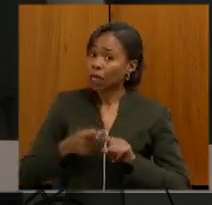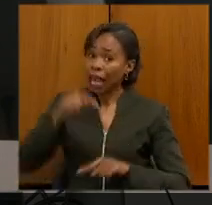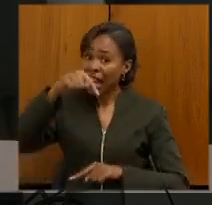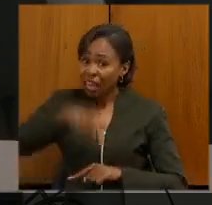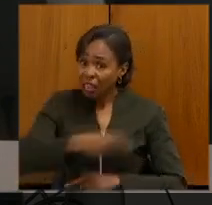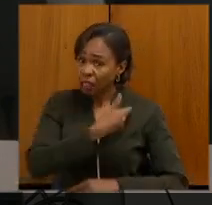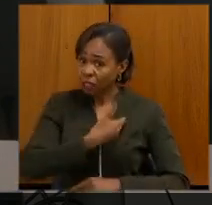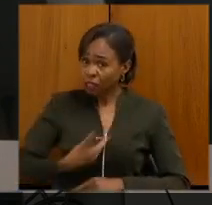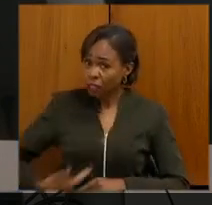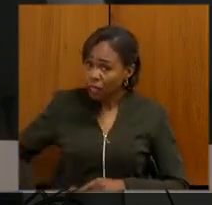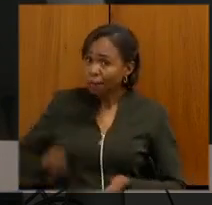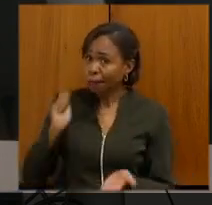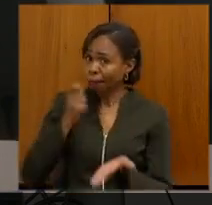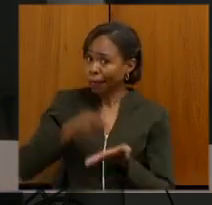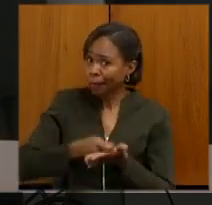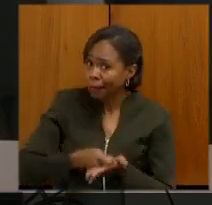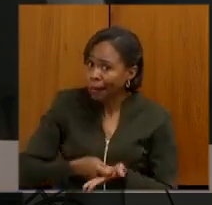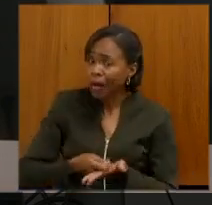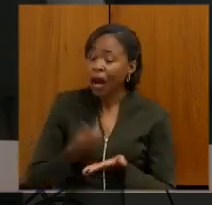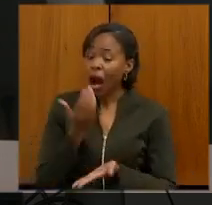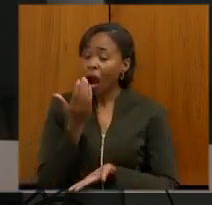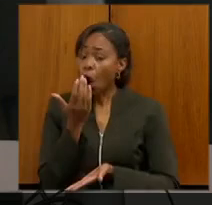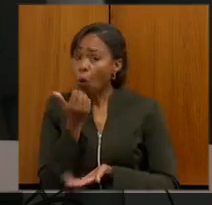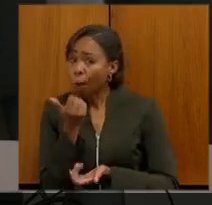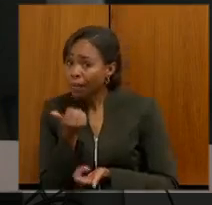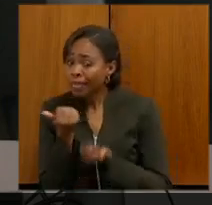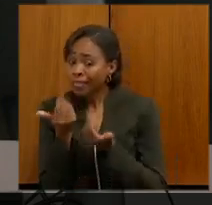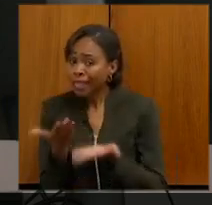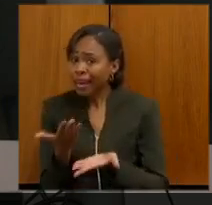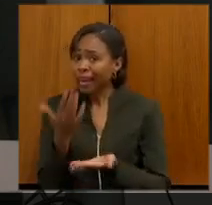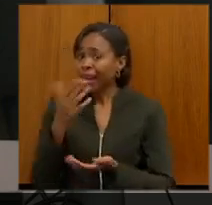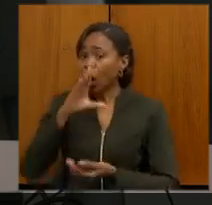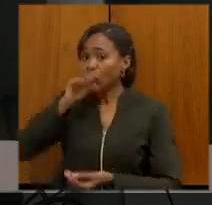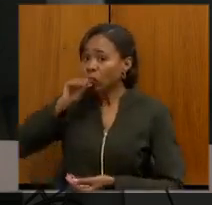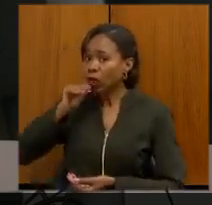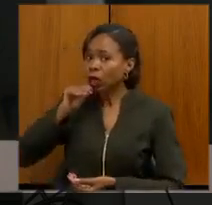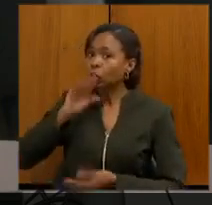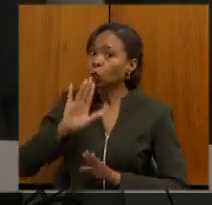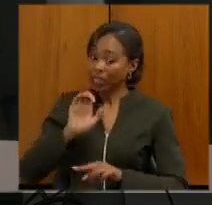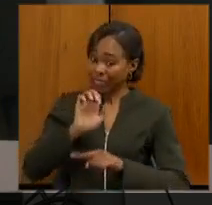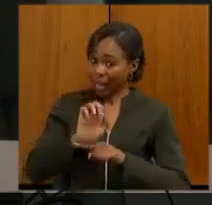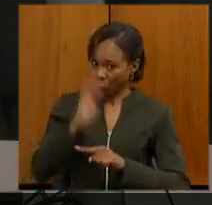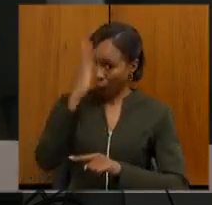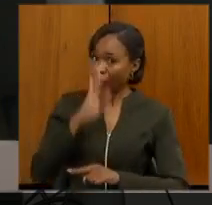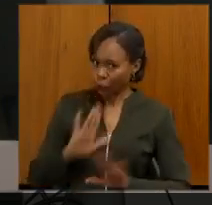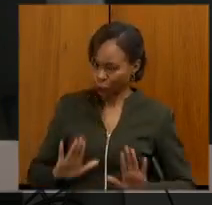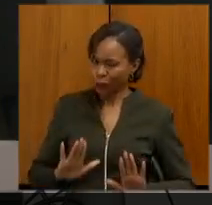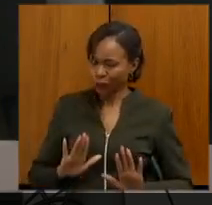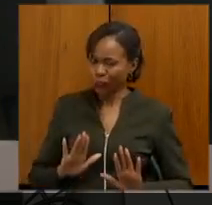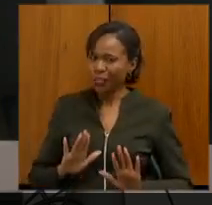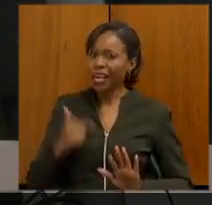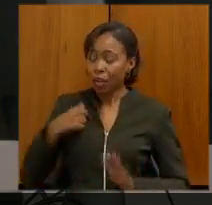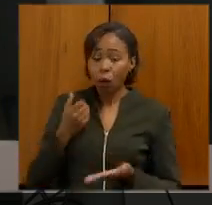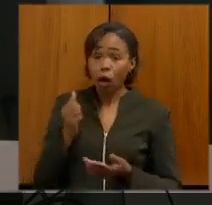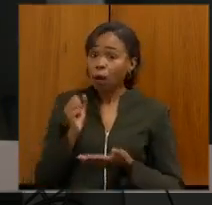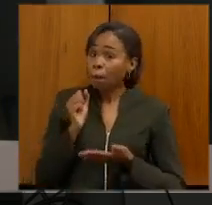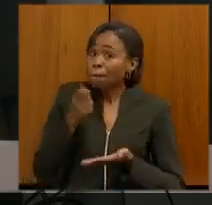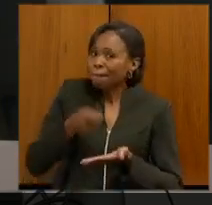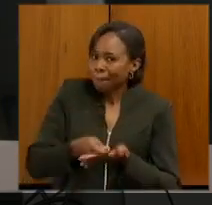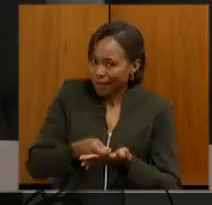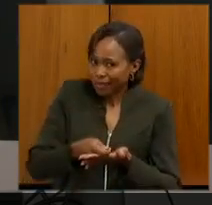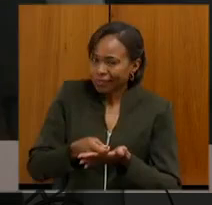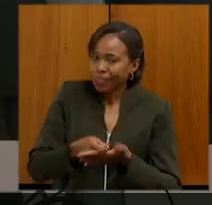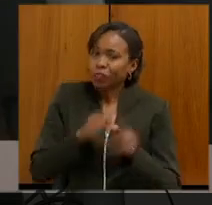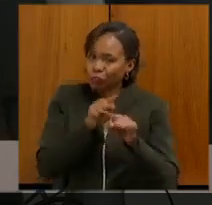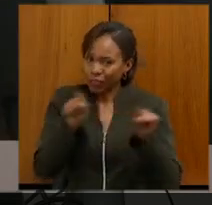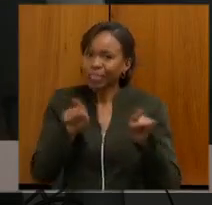estado alimentar os seus funcionários aí eu falo estado brasileiro eu ajudo pagar com vocês também paga e